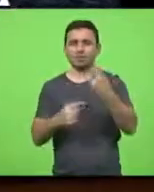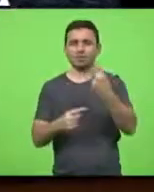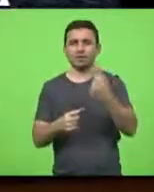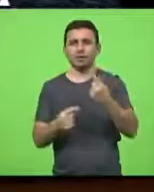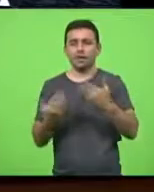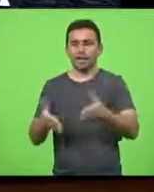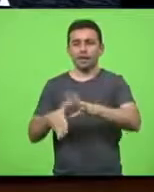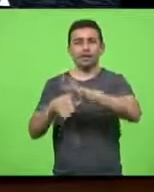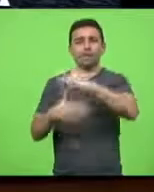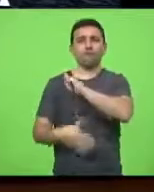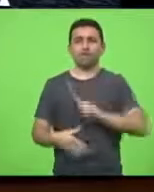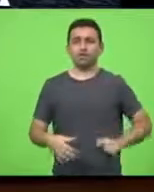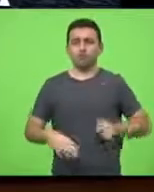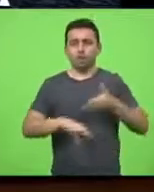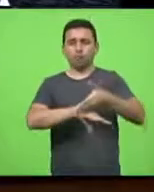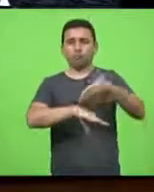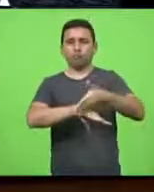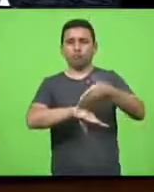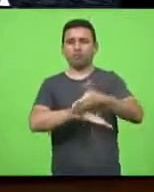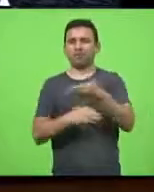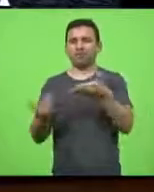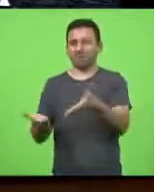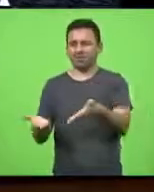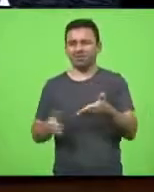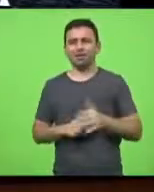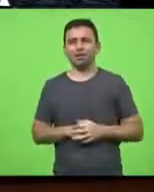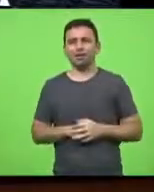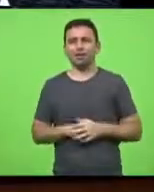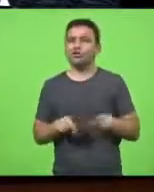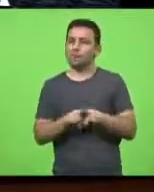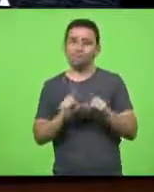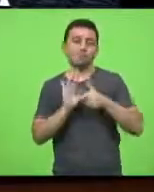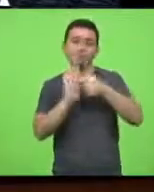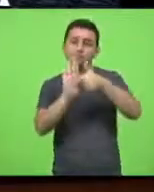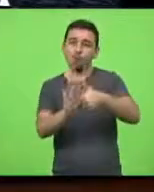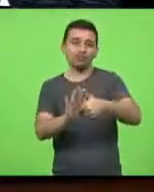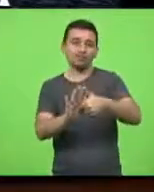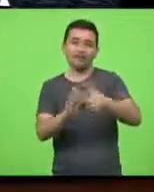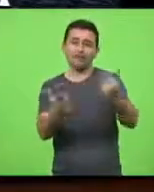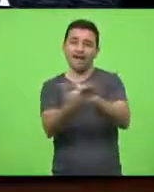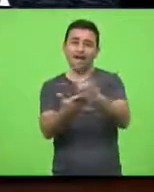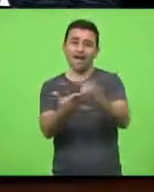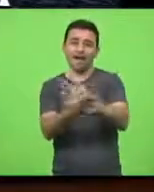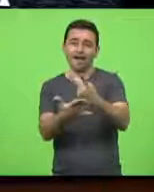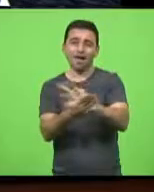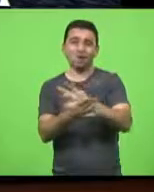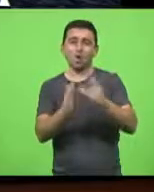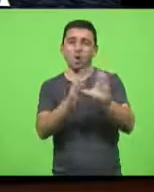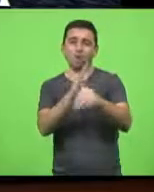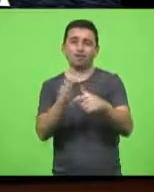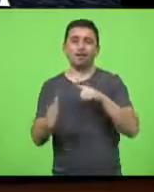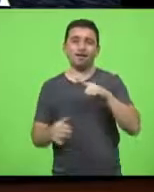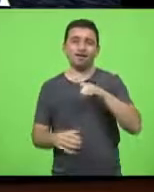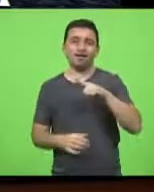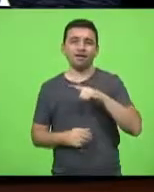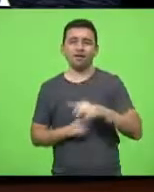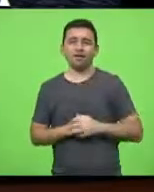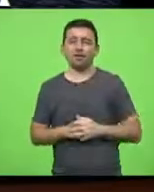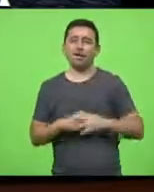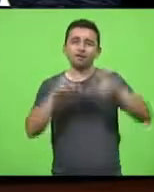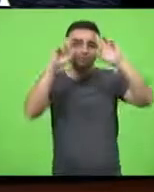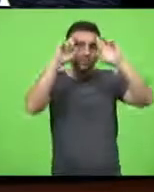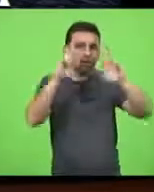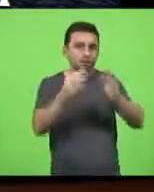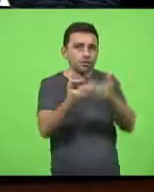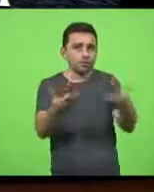no processo de impeachment. E mostra a fraude que é esse processo, com todo respeito aos